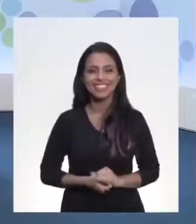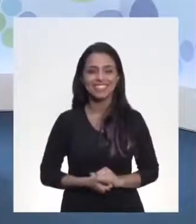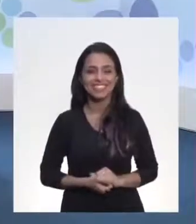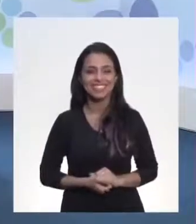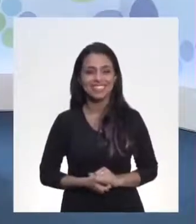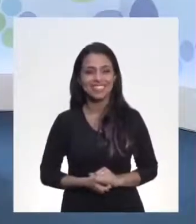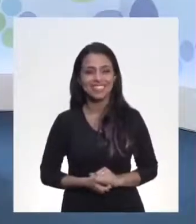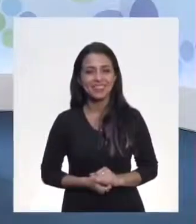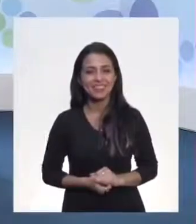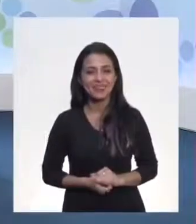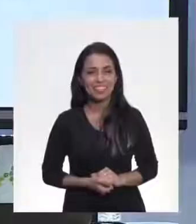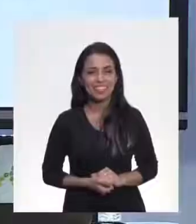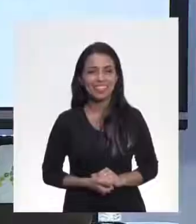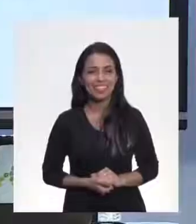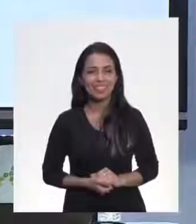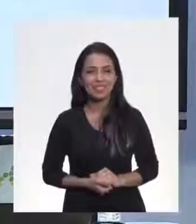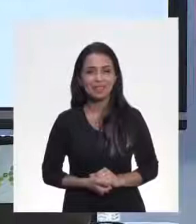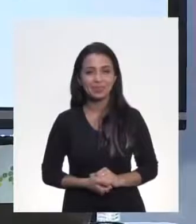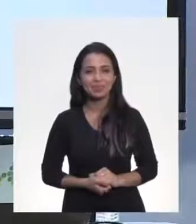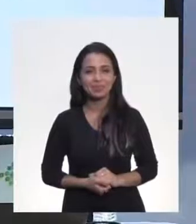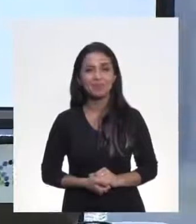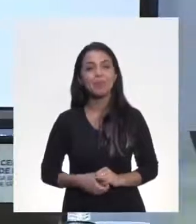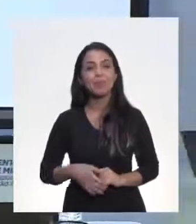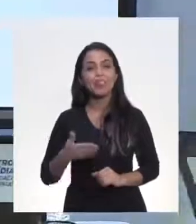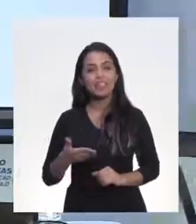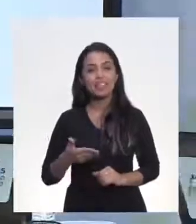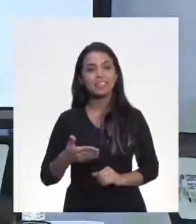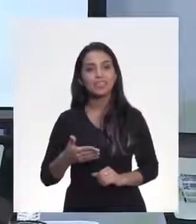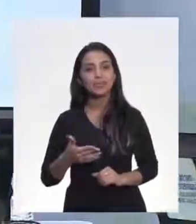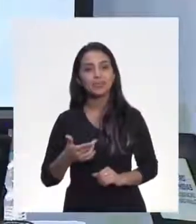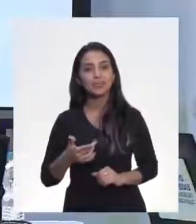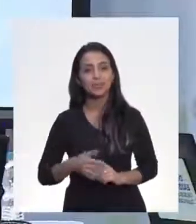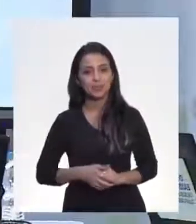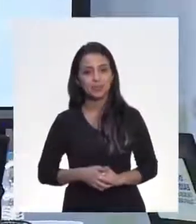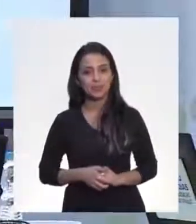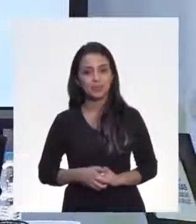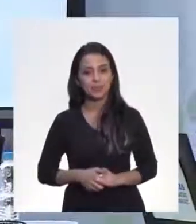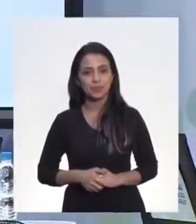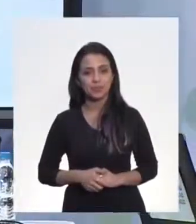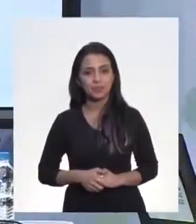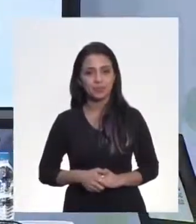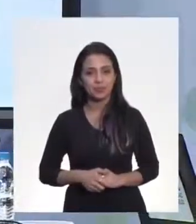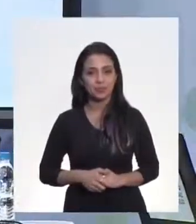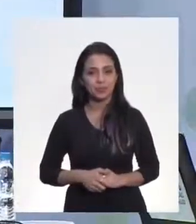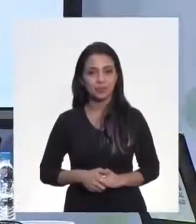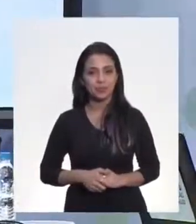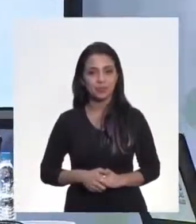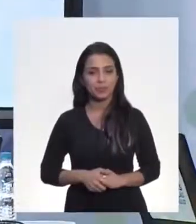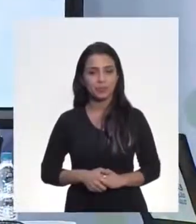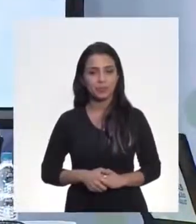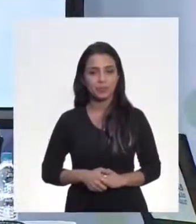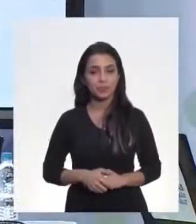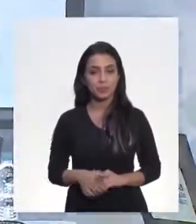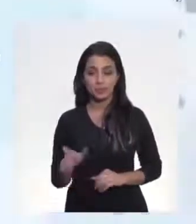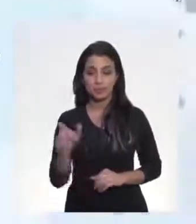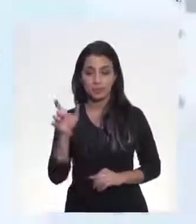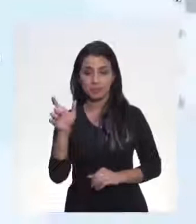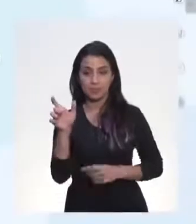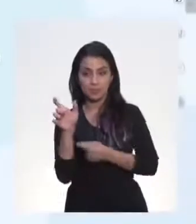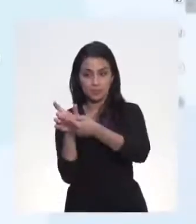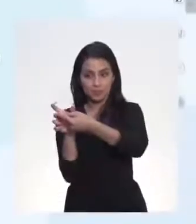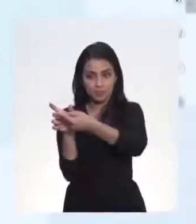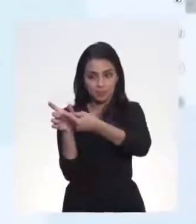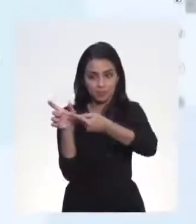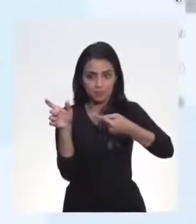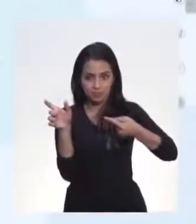que nessa calma. está, na verdade, ela não está em destaque, né? Então, eu quero saber essa daqui, ó. Que estão em